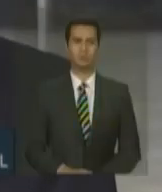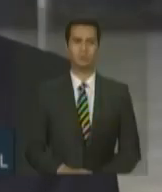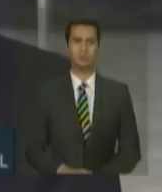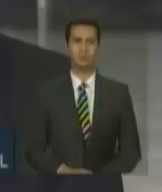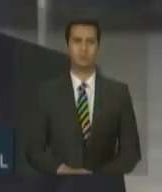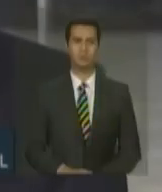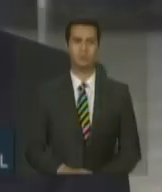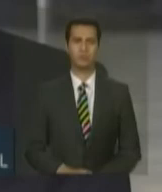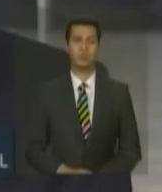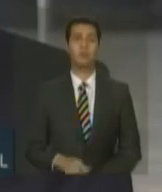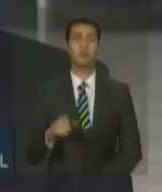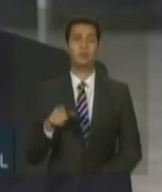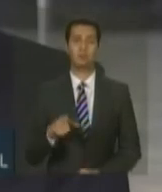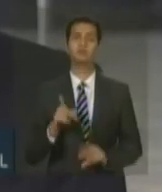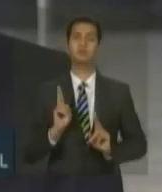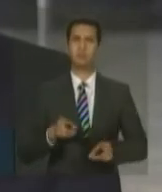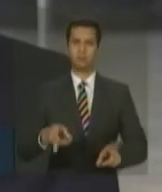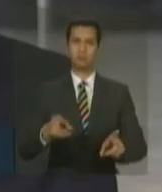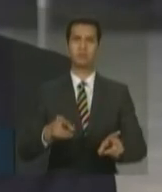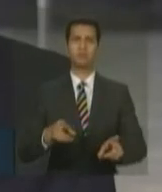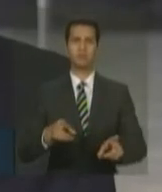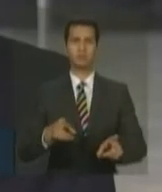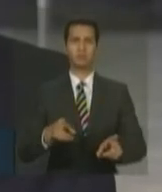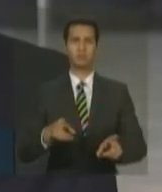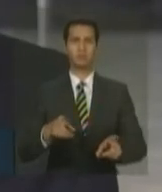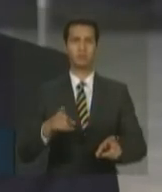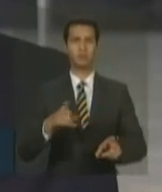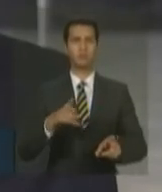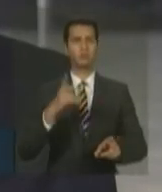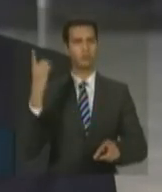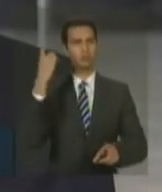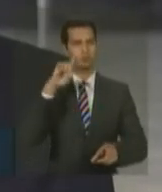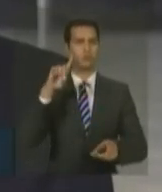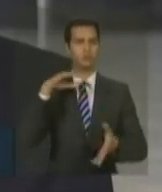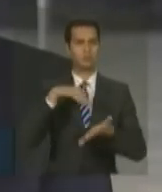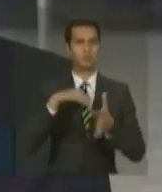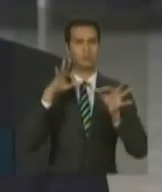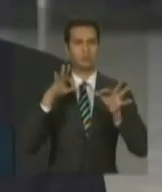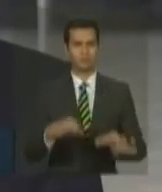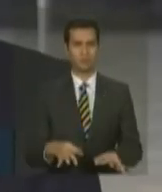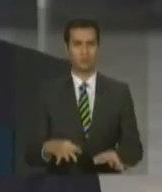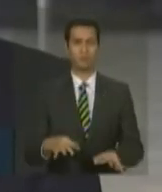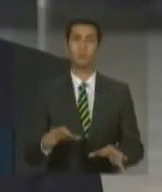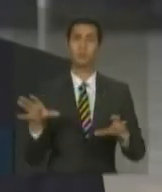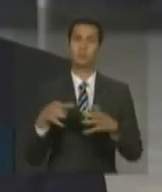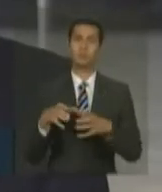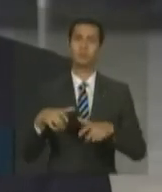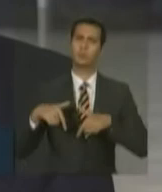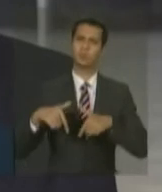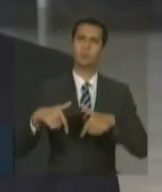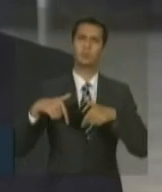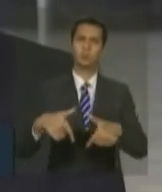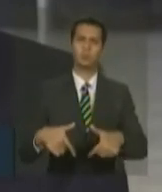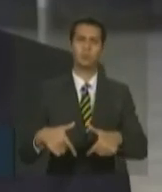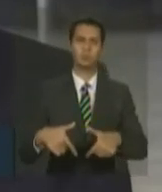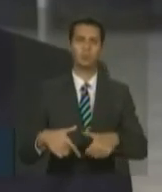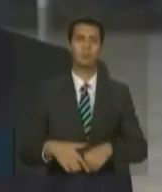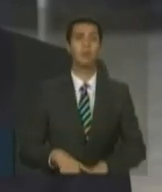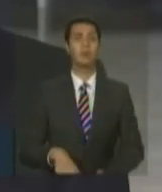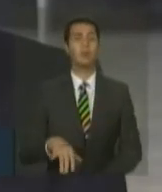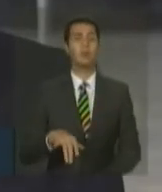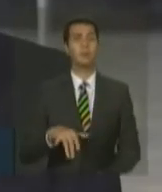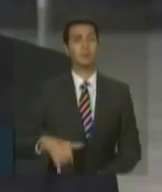estão mantendo o cronograma que eles tinham nos afirmado. Que é dezembro? Eles estão fazendo todo o esforço. O